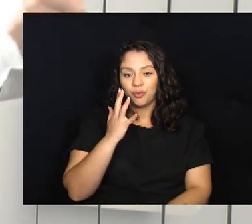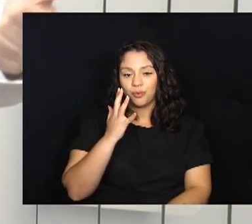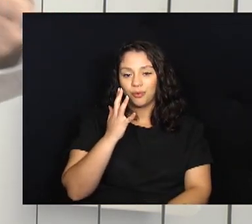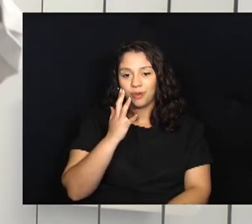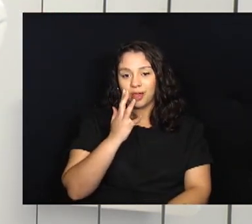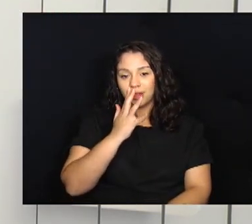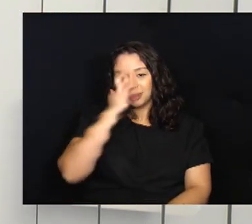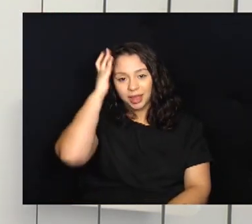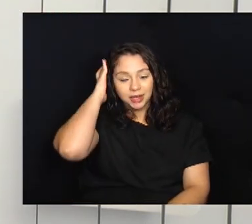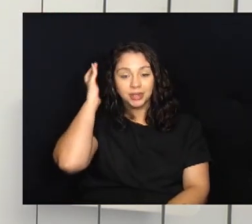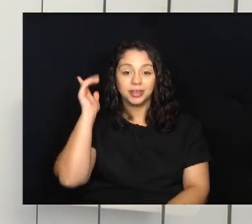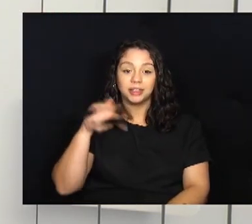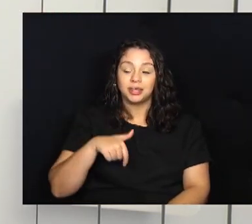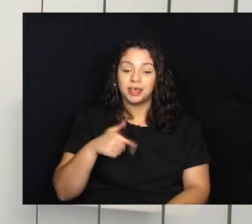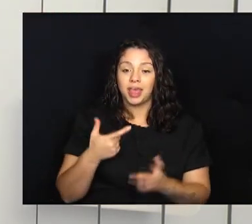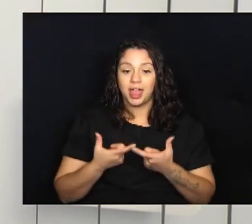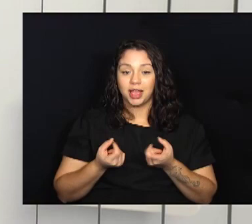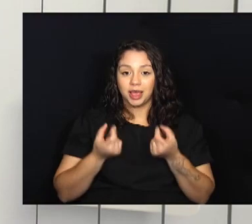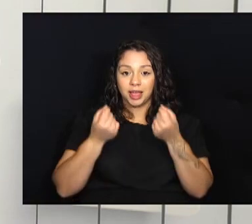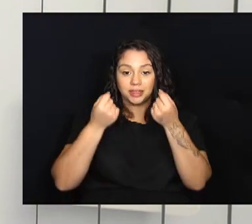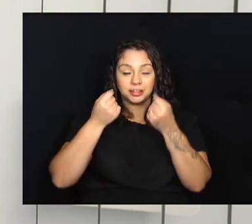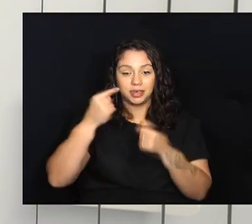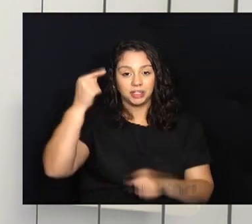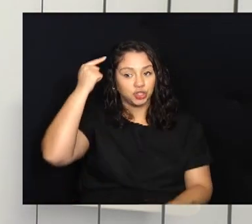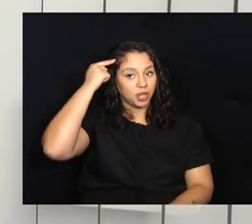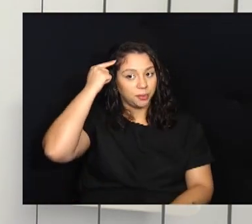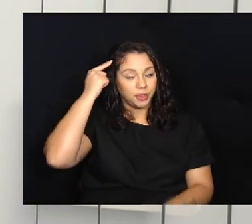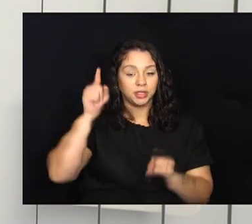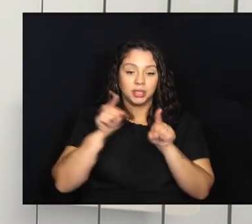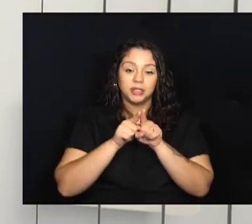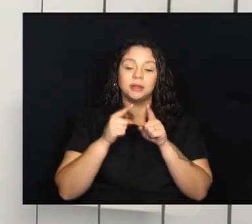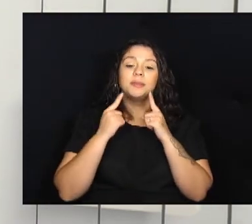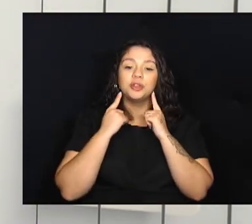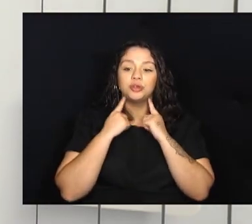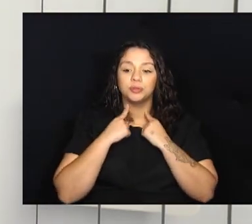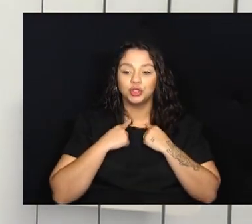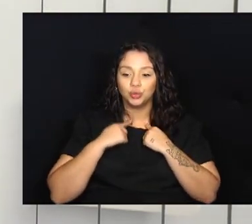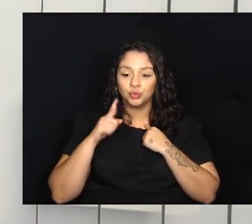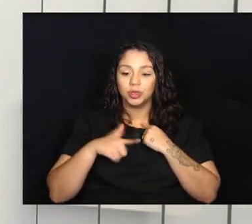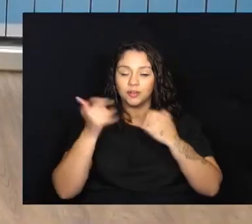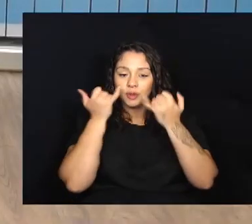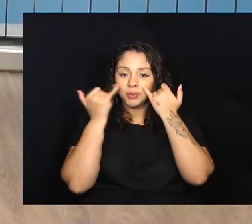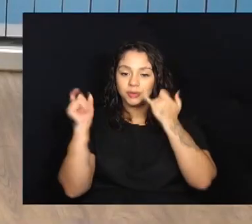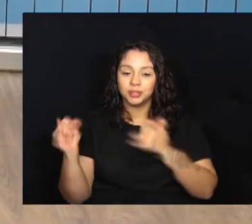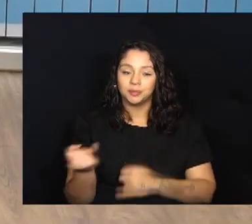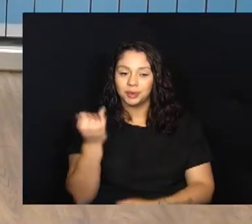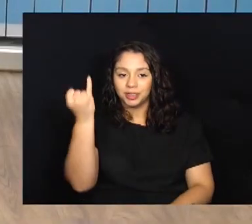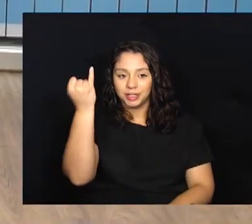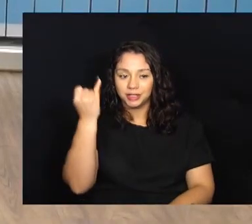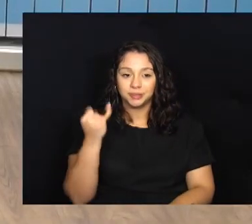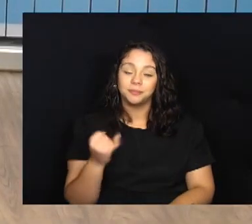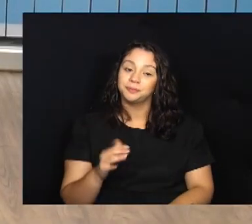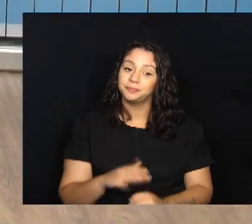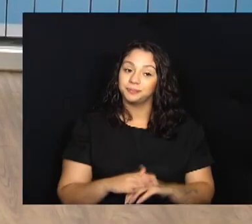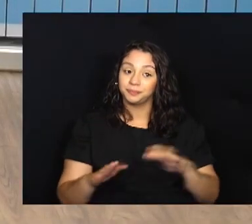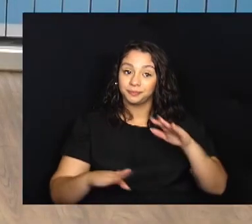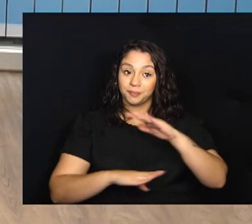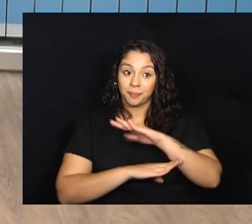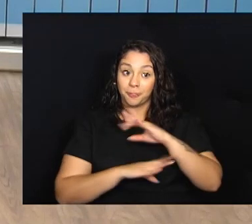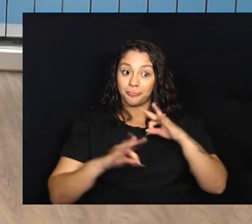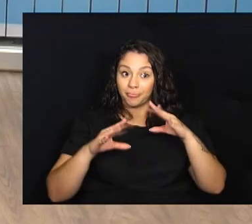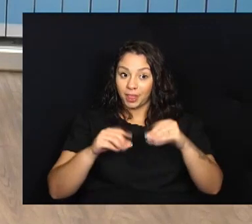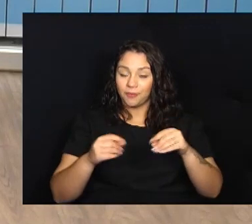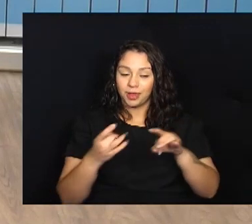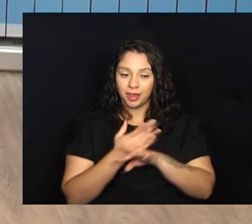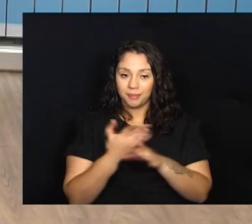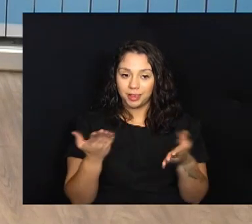câncer de cabeça e pescoço, informações importantíssimas. Nosso Câmara Total fica por aqui.